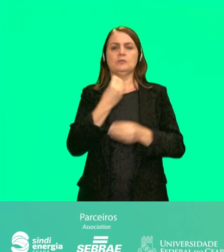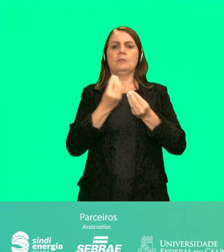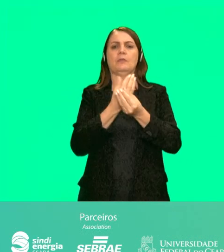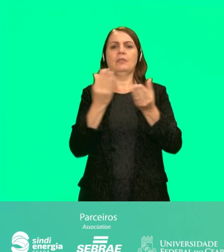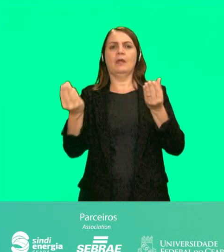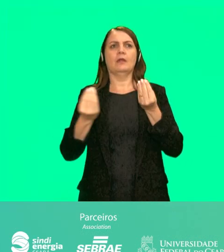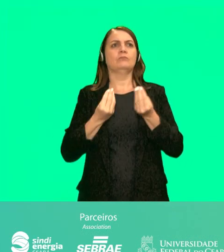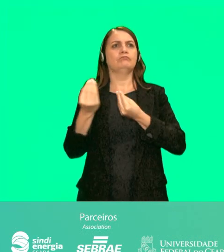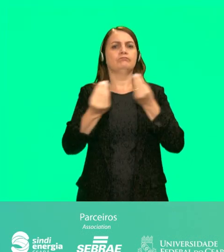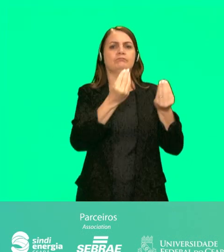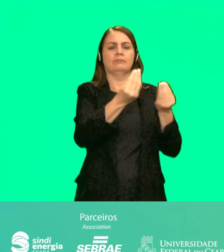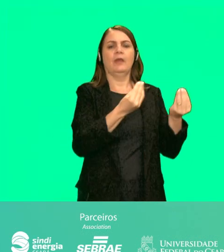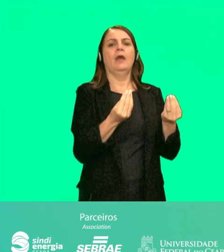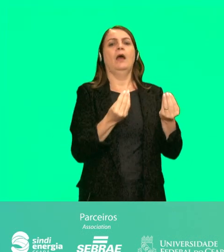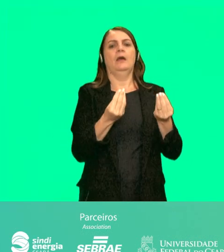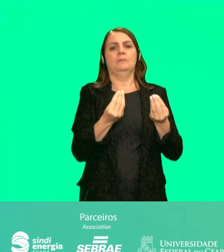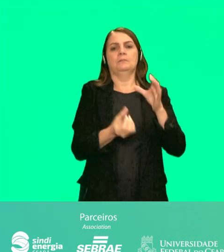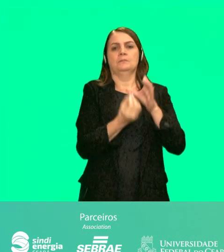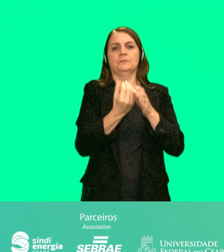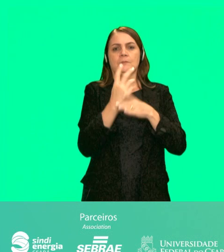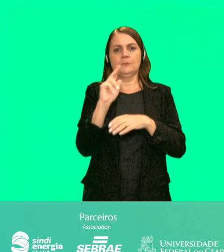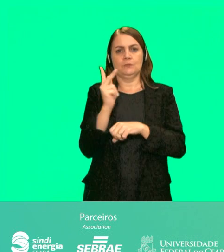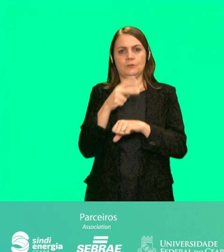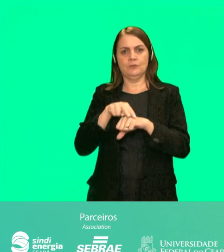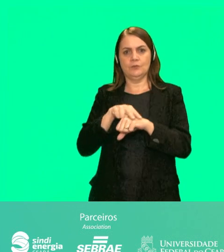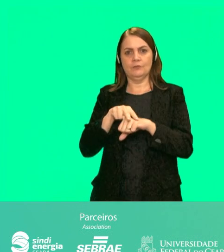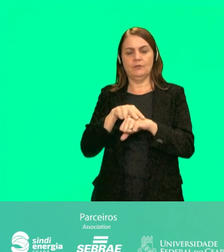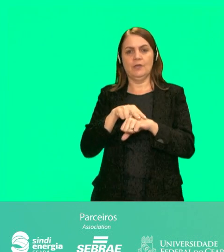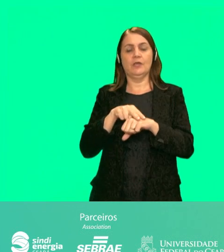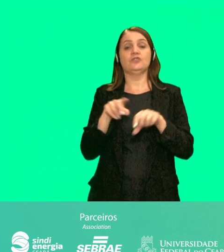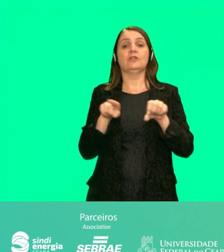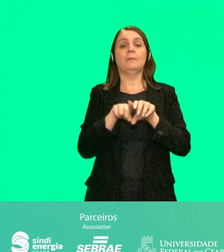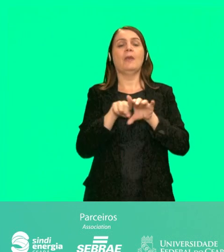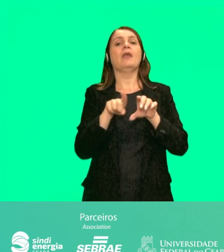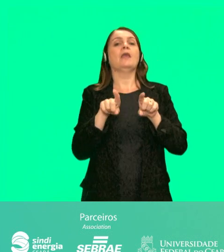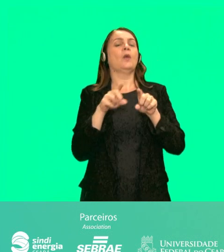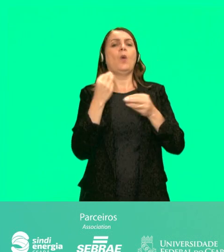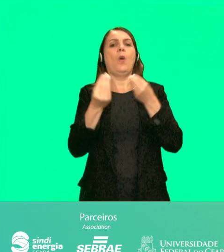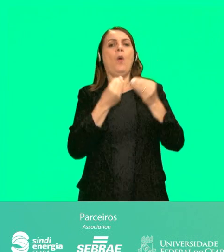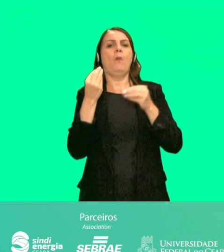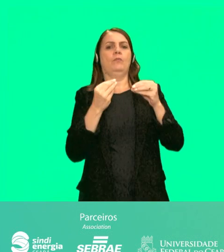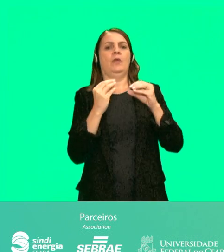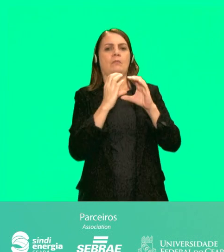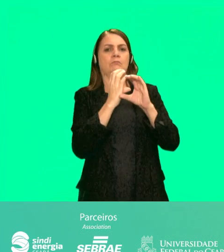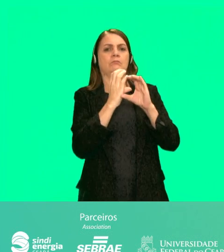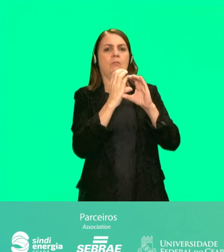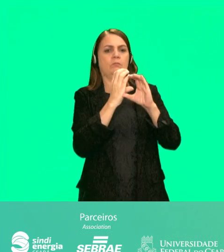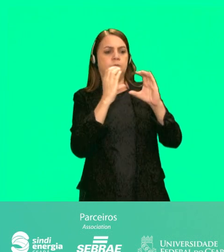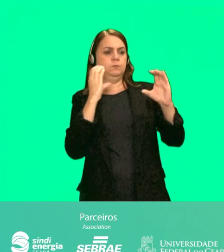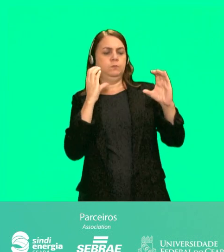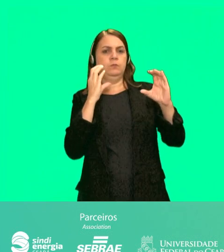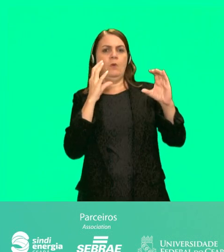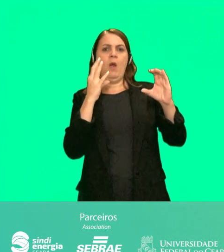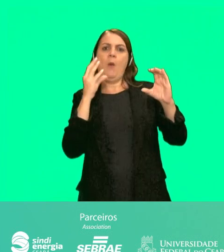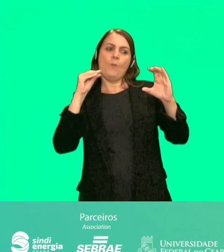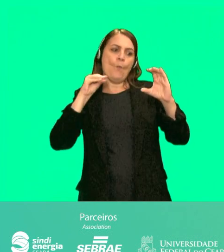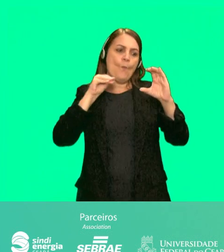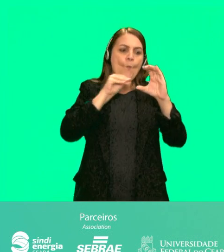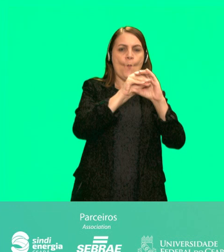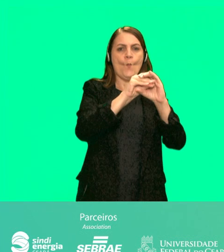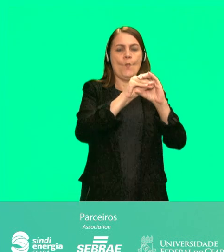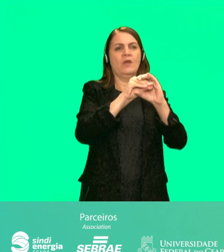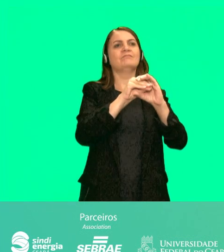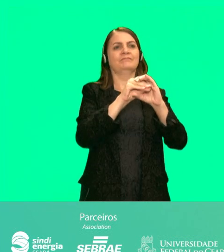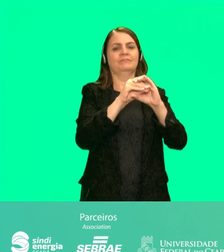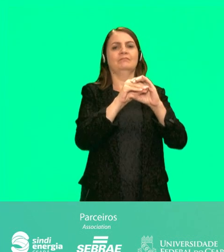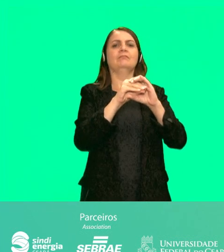storage. So it will be a connected compressão, o with armazenamento. in the pipeline of thermal Lá vai ser pipeline and with conectado no dispenser pipeline for